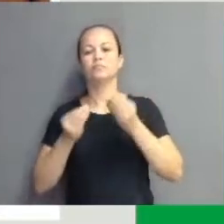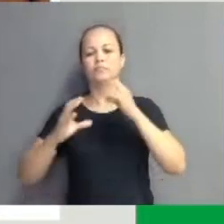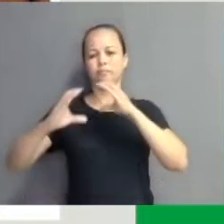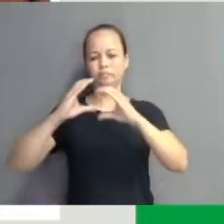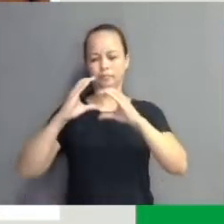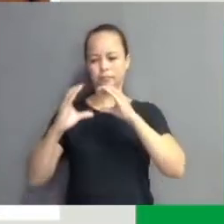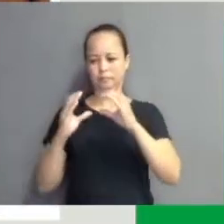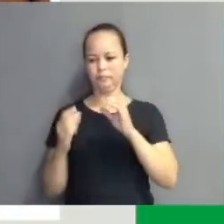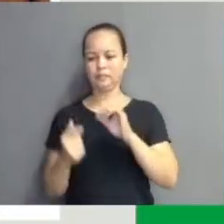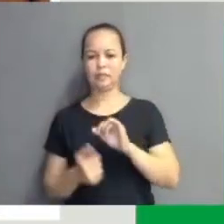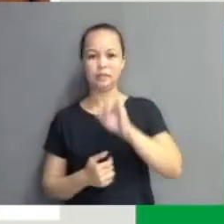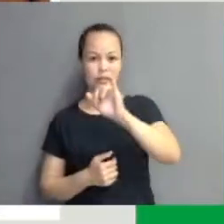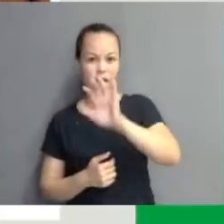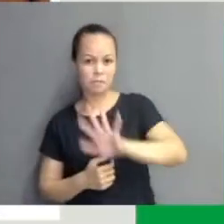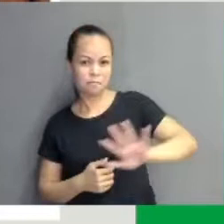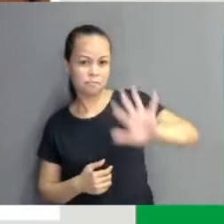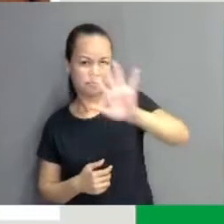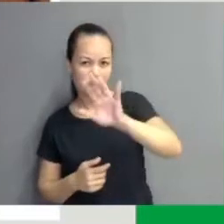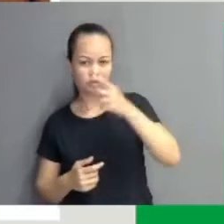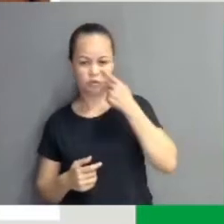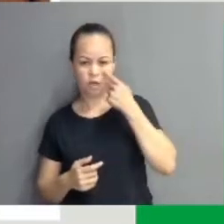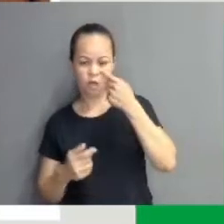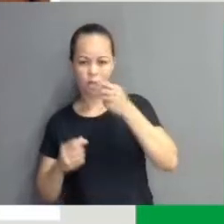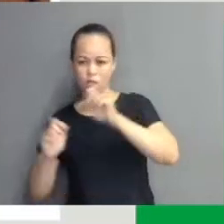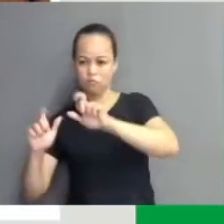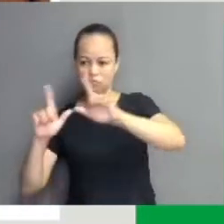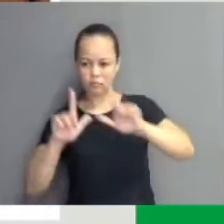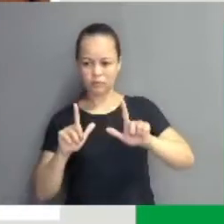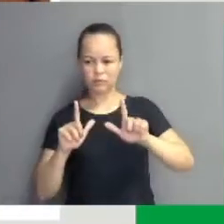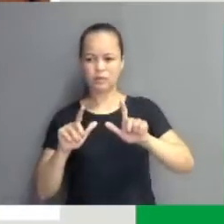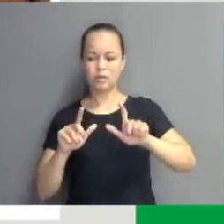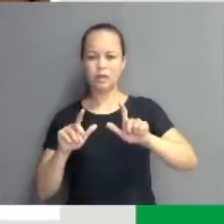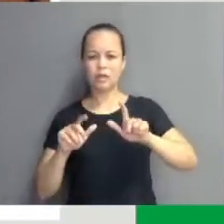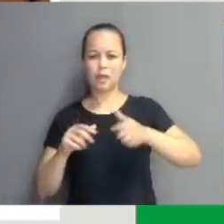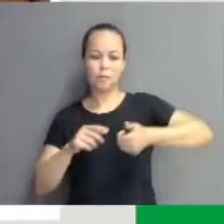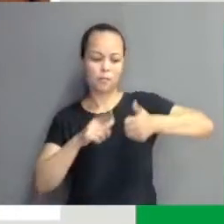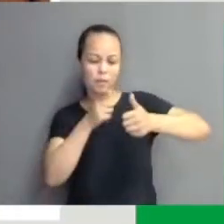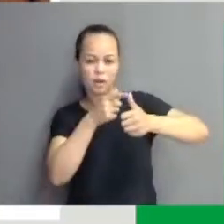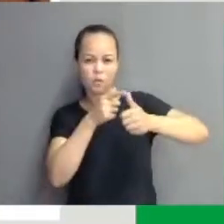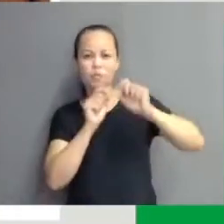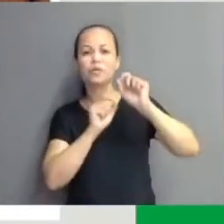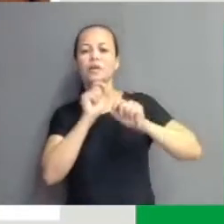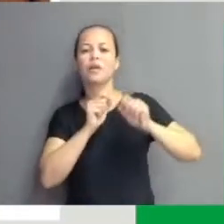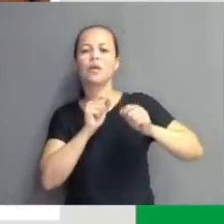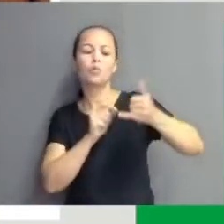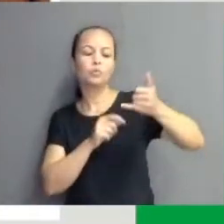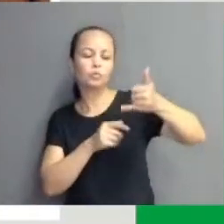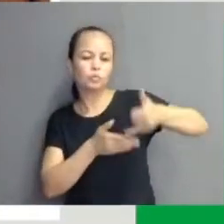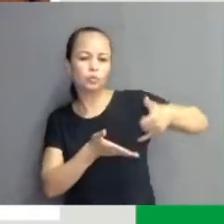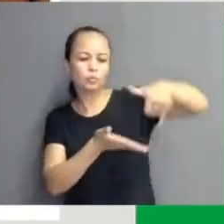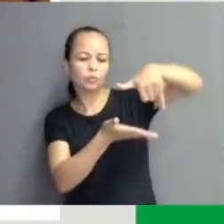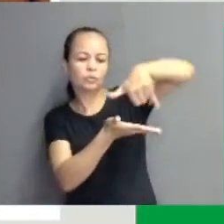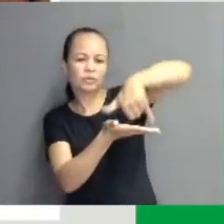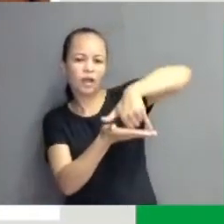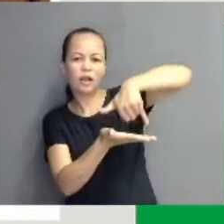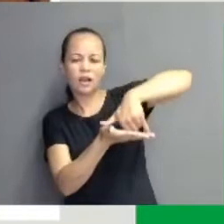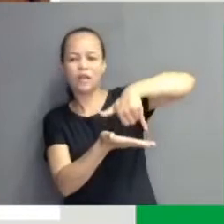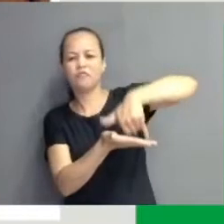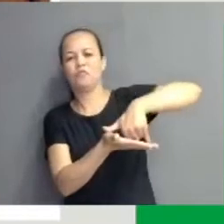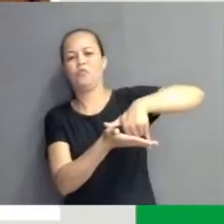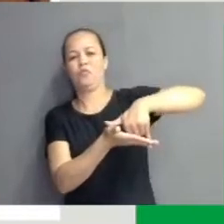exemplo é a primeira imagem é o primeiro telefone que existiu isso mesmo há